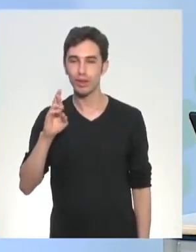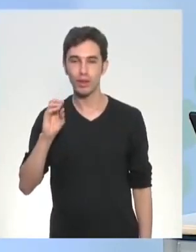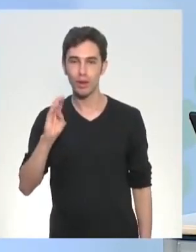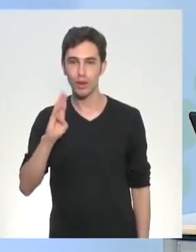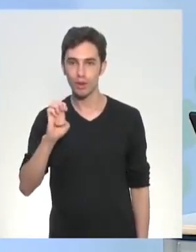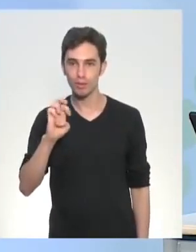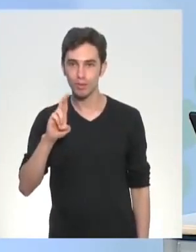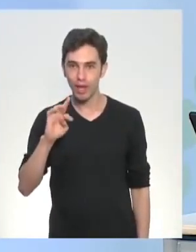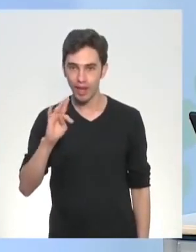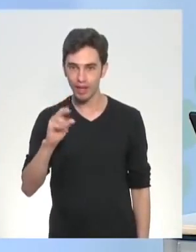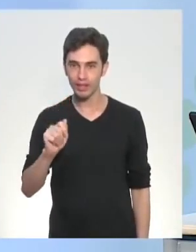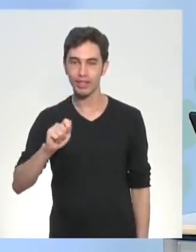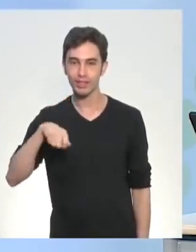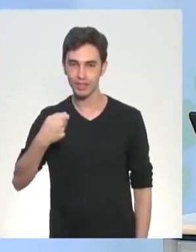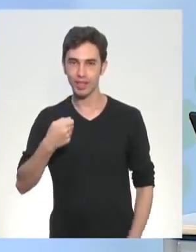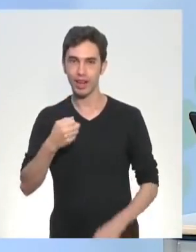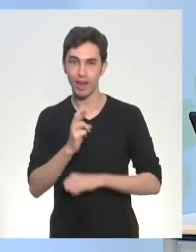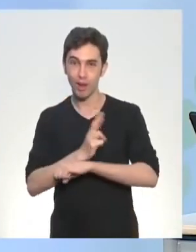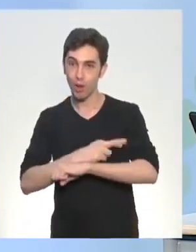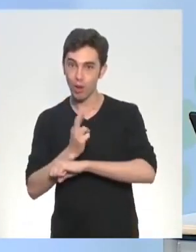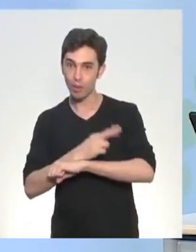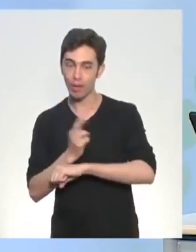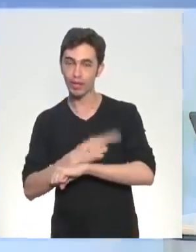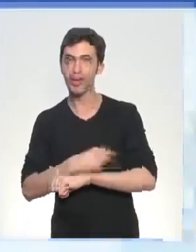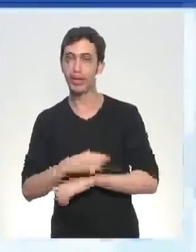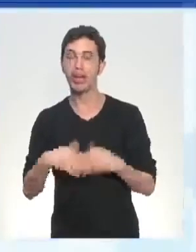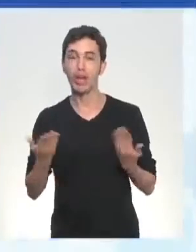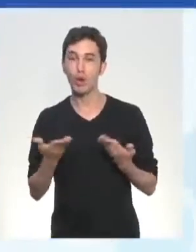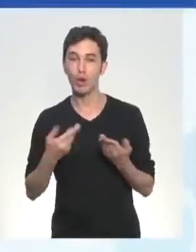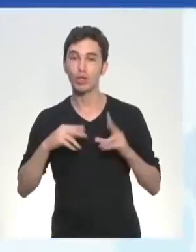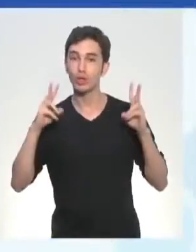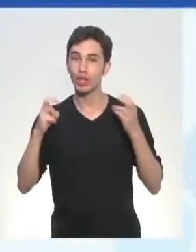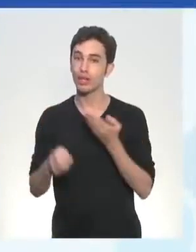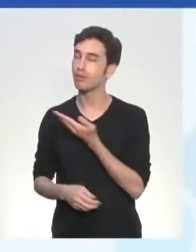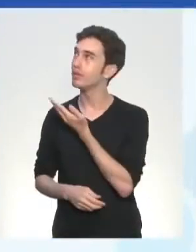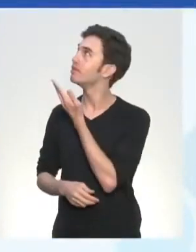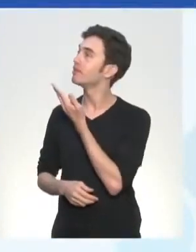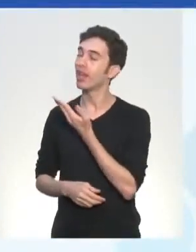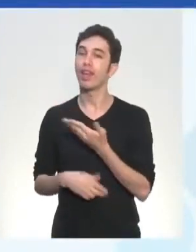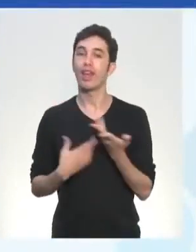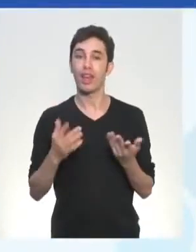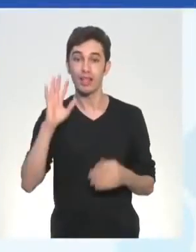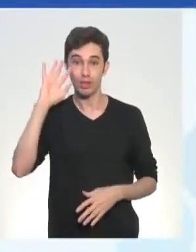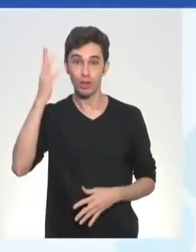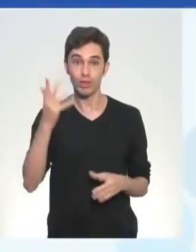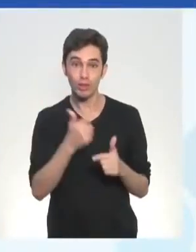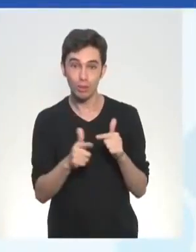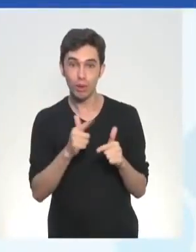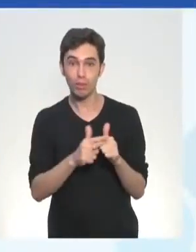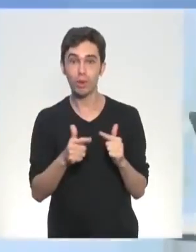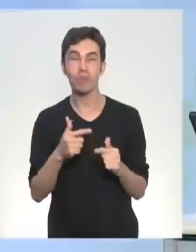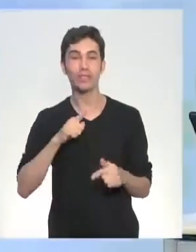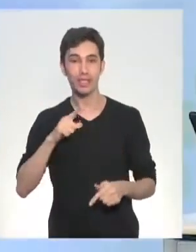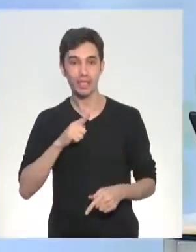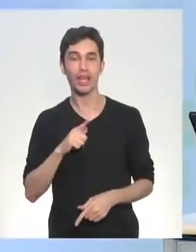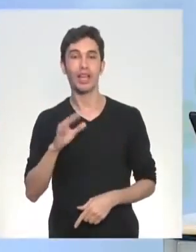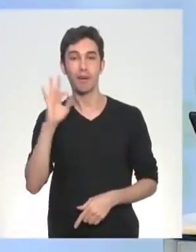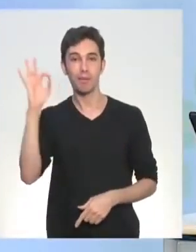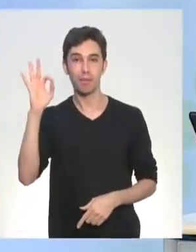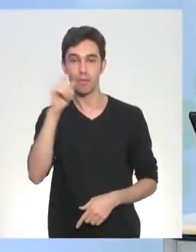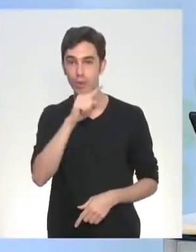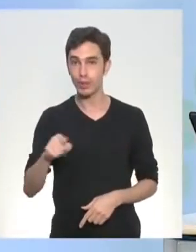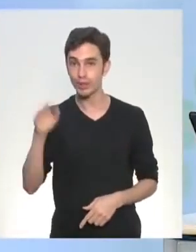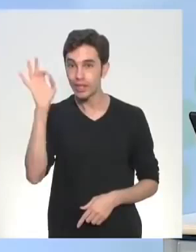Roberta e o tema da nossa aula de hoje é a resolução de problemas envolvendo porcentagem. Isso mesmo, a gente está trabalhando nessa